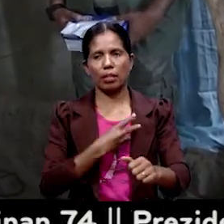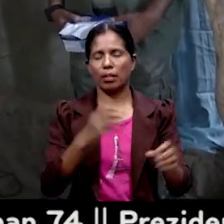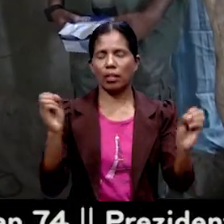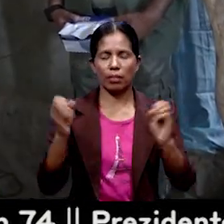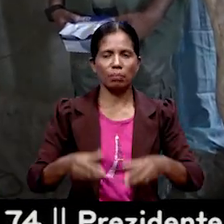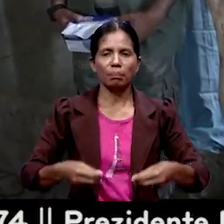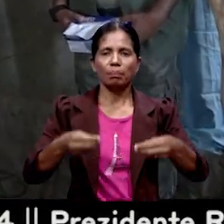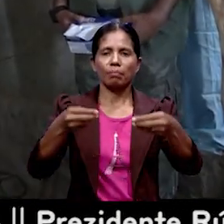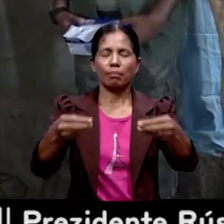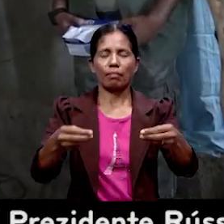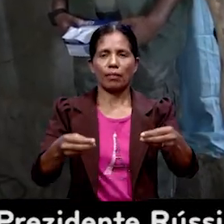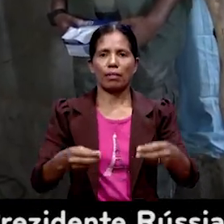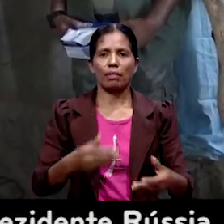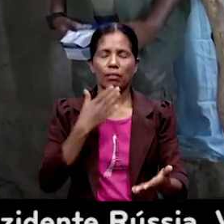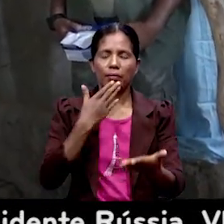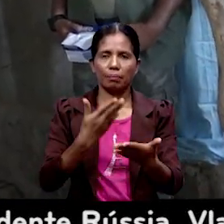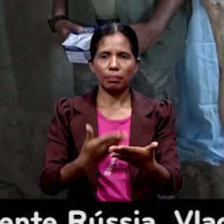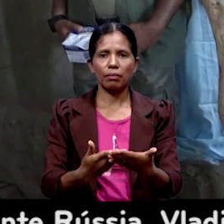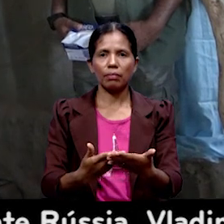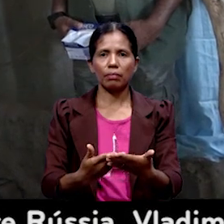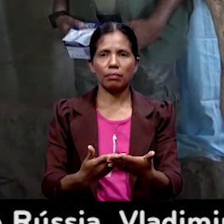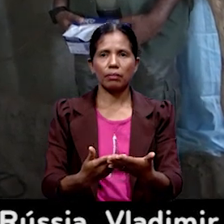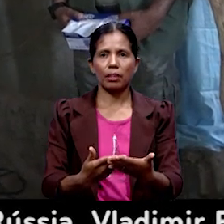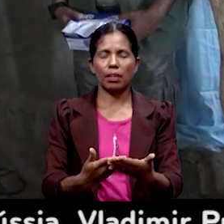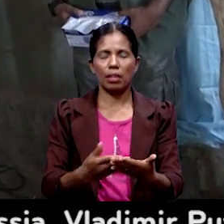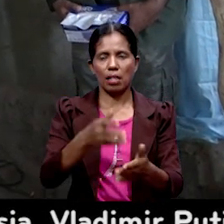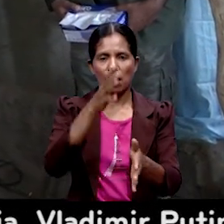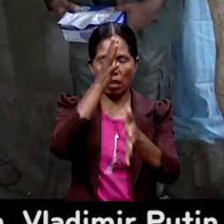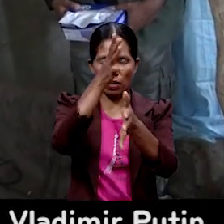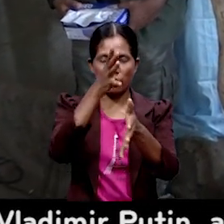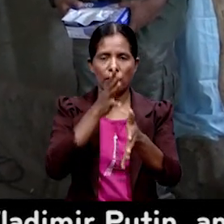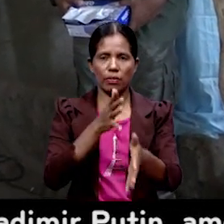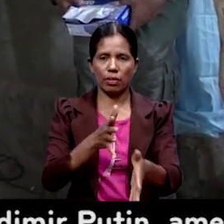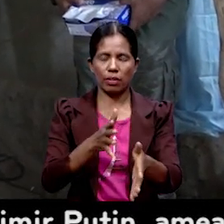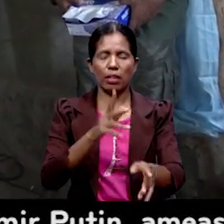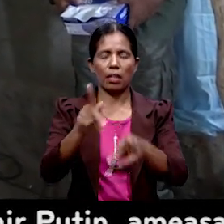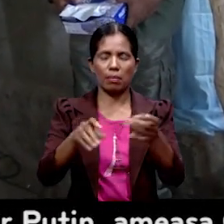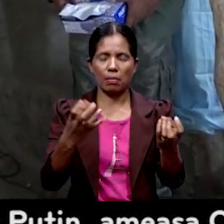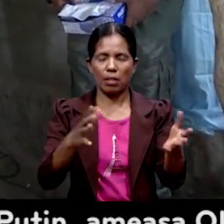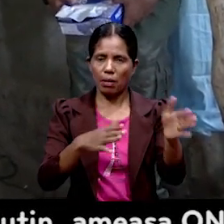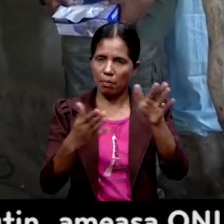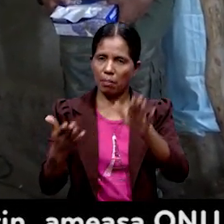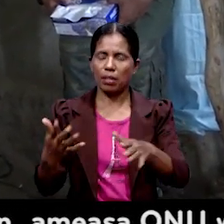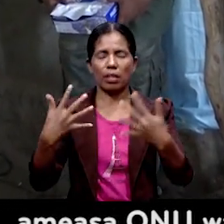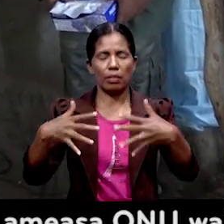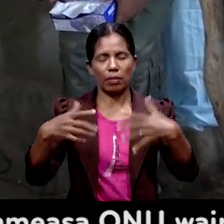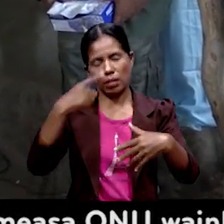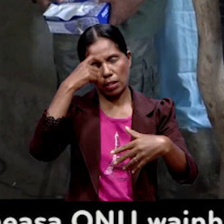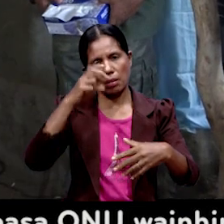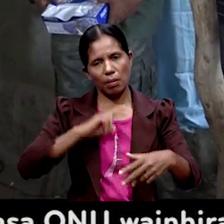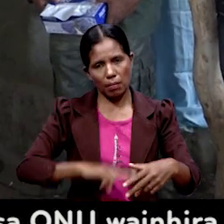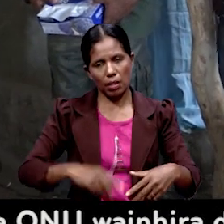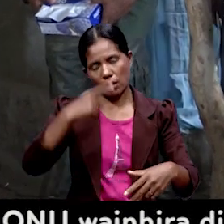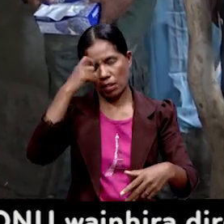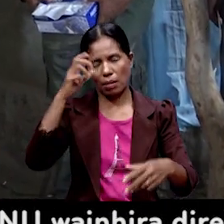mas sacrifício bom, não é? Que tu és felixira, é uma barra que mata e funular, está-me a amblar, está-me a moras,